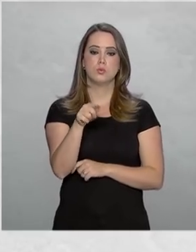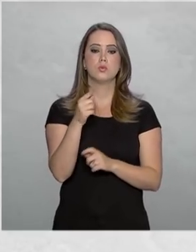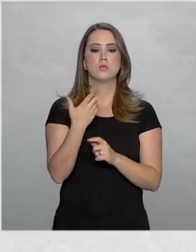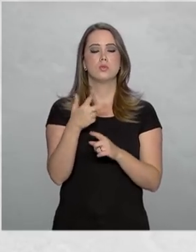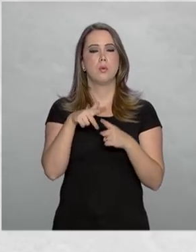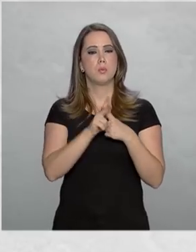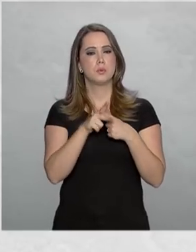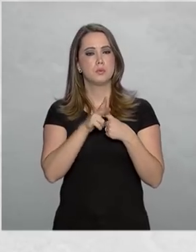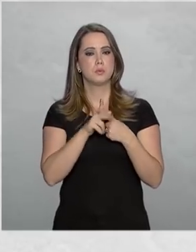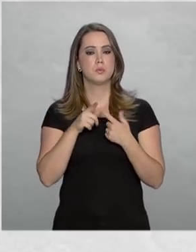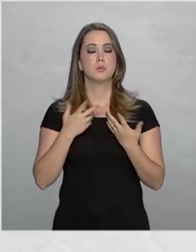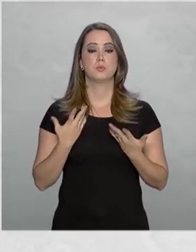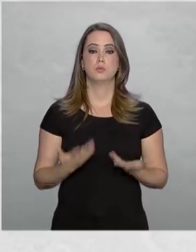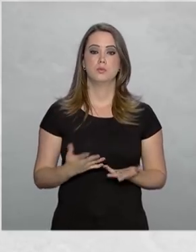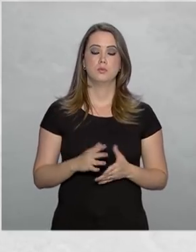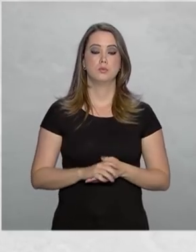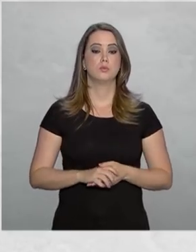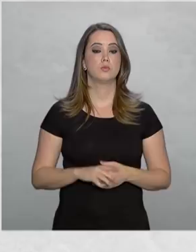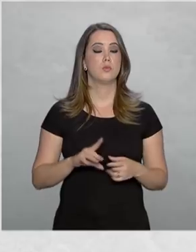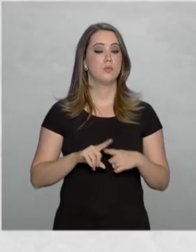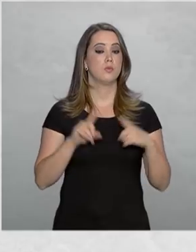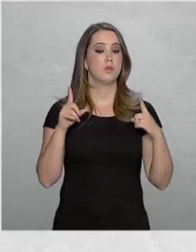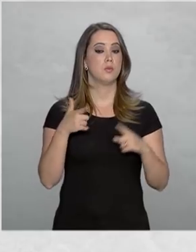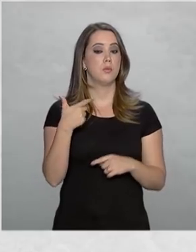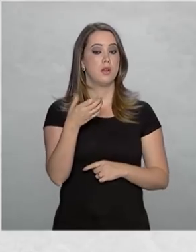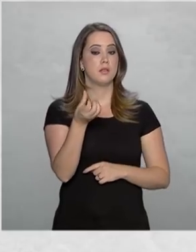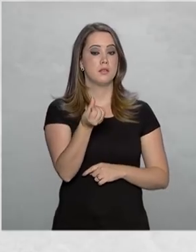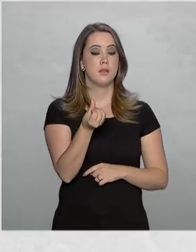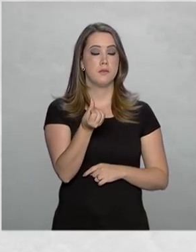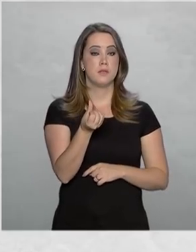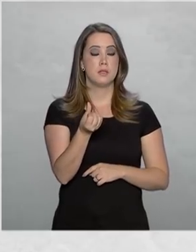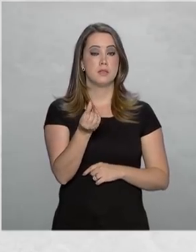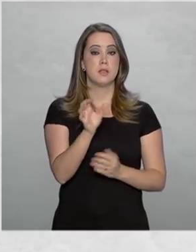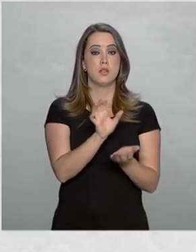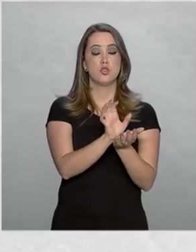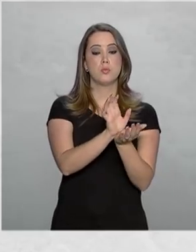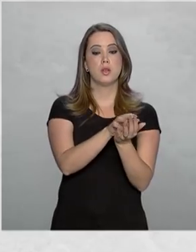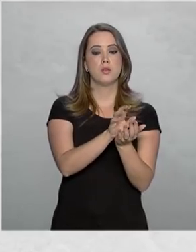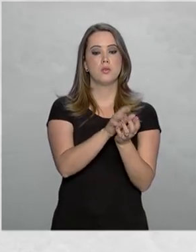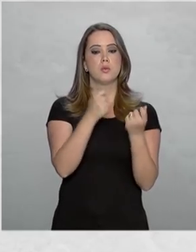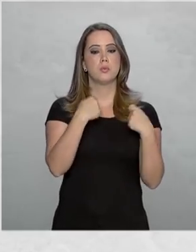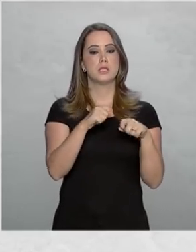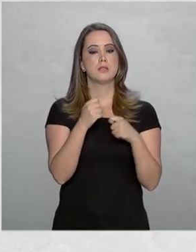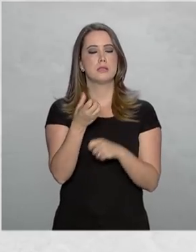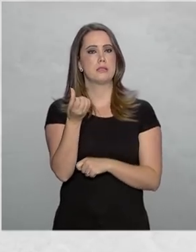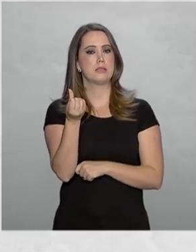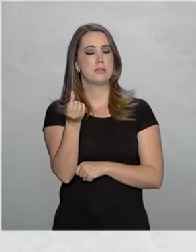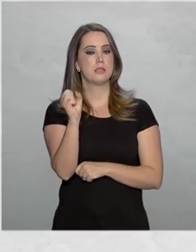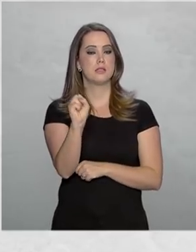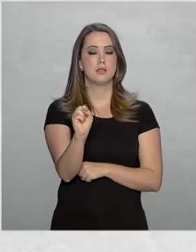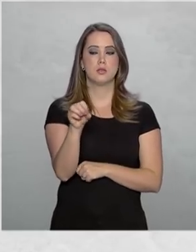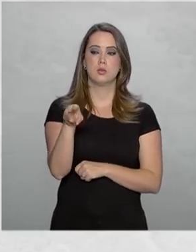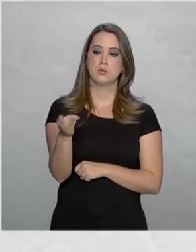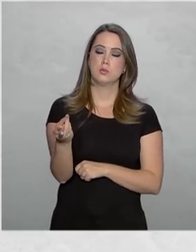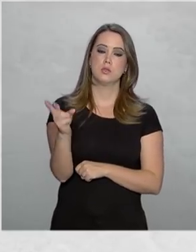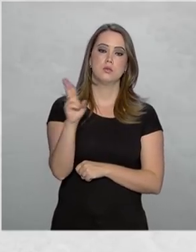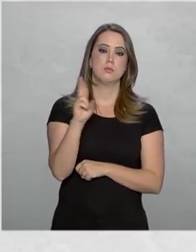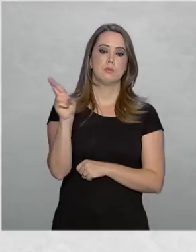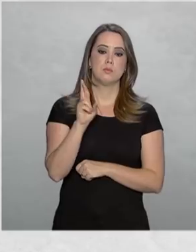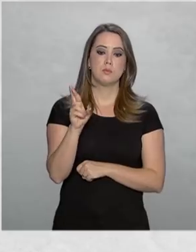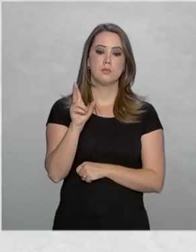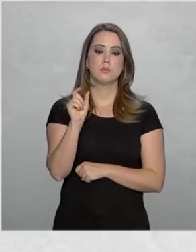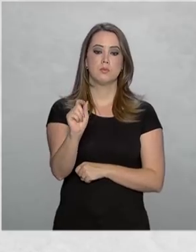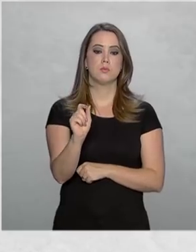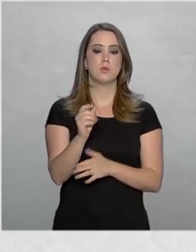serem revitalizadas já as 26 barragens de Pernambuco vão precisar de milhões de